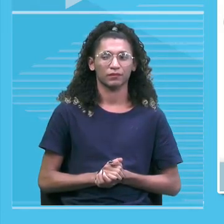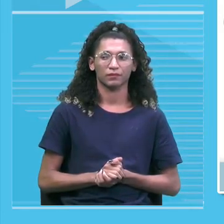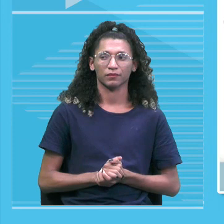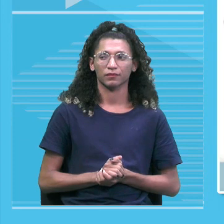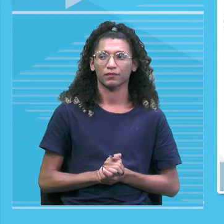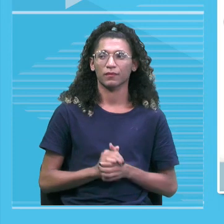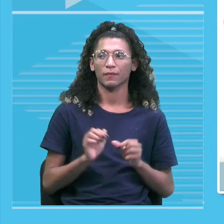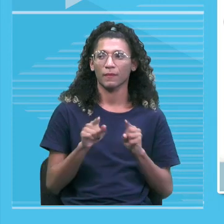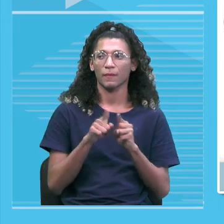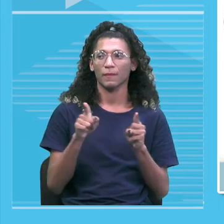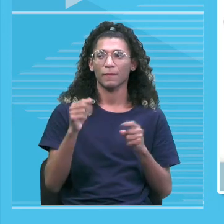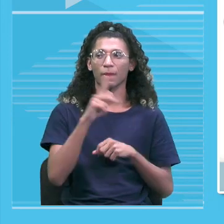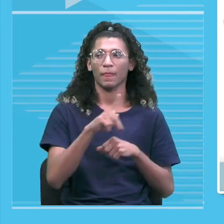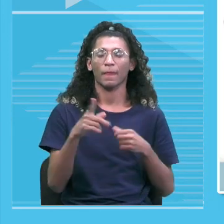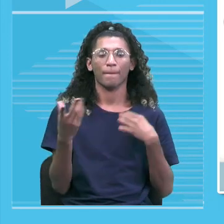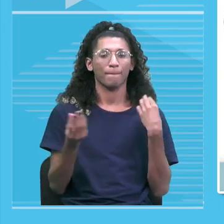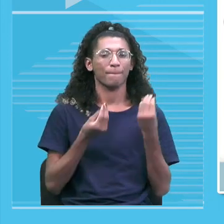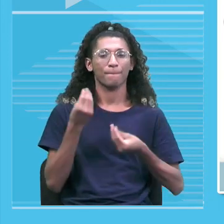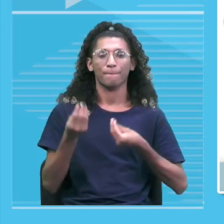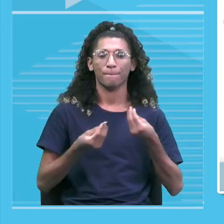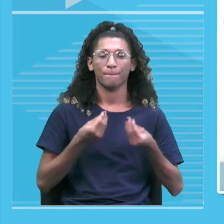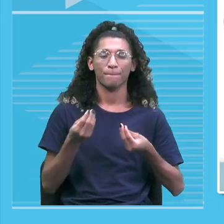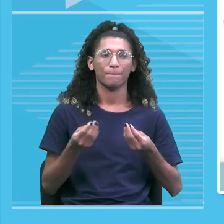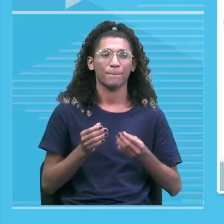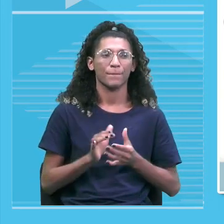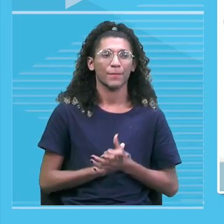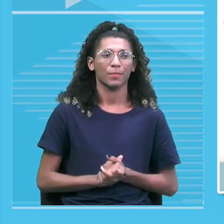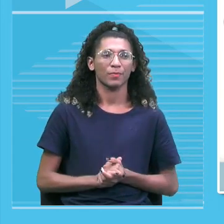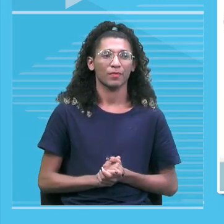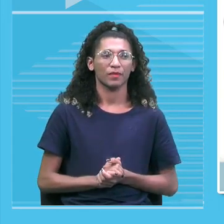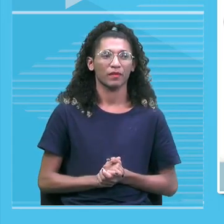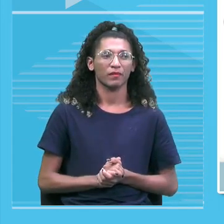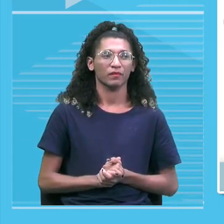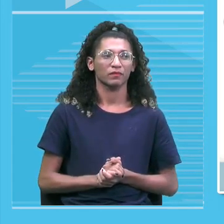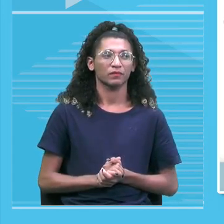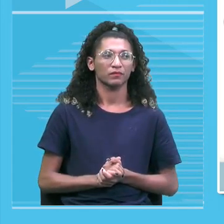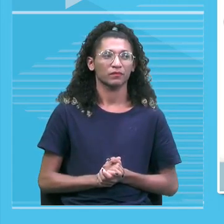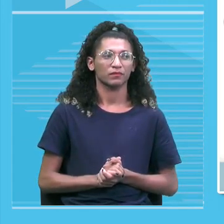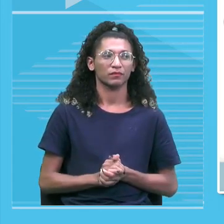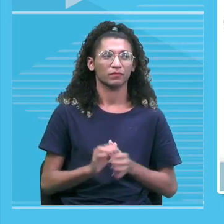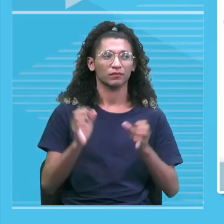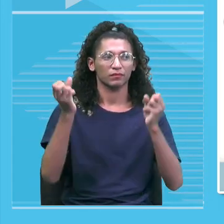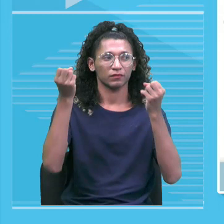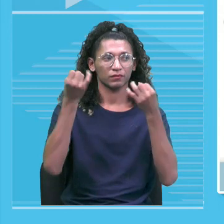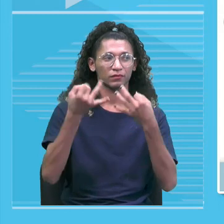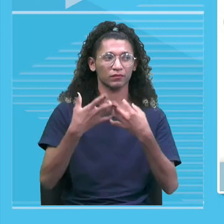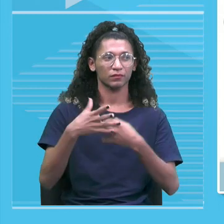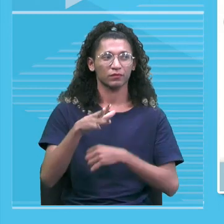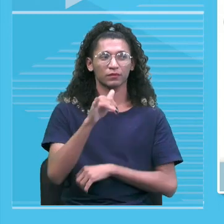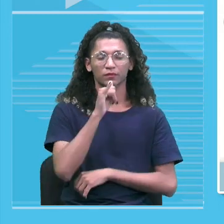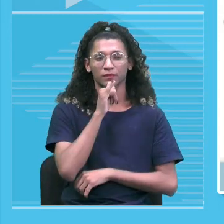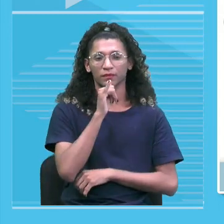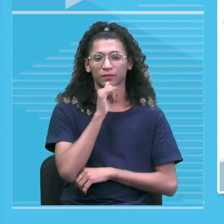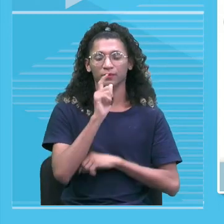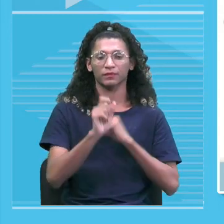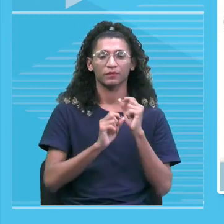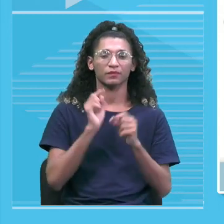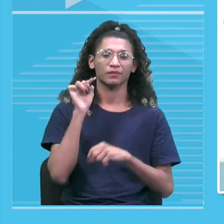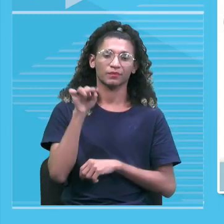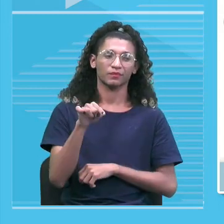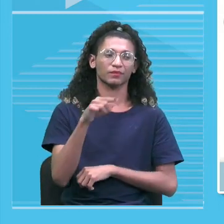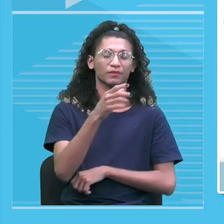Como assim professor Bora lá vou citar aqui o exemplo de você